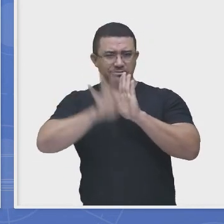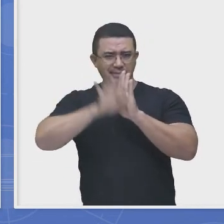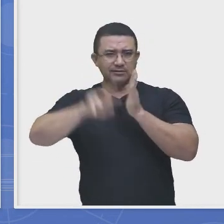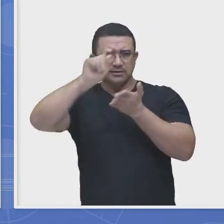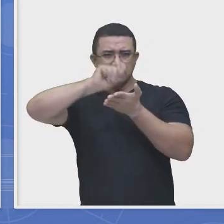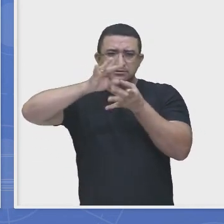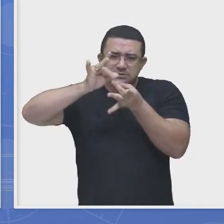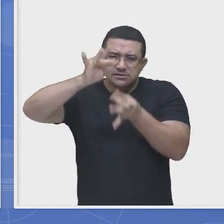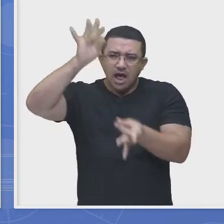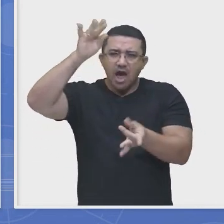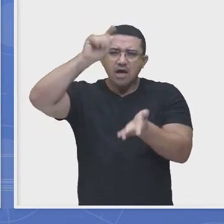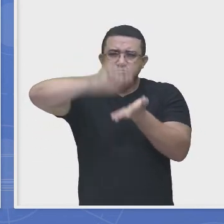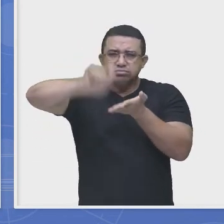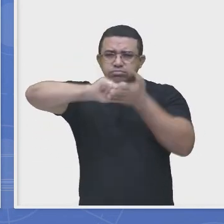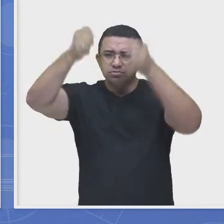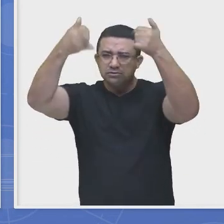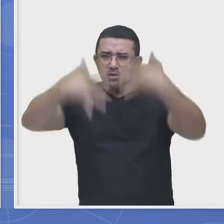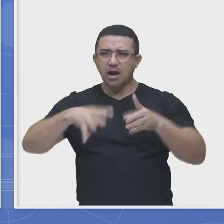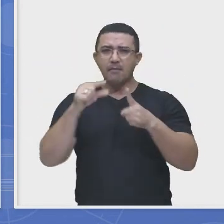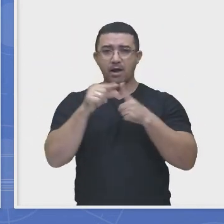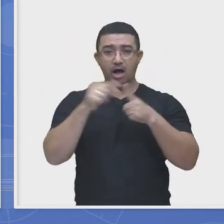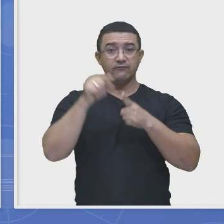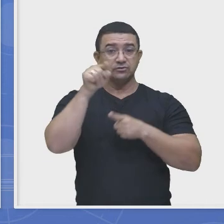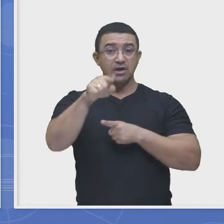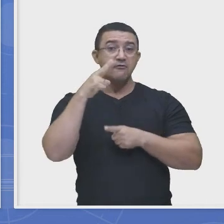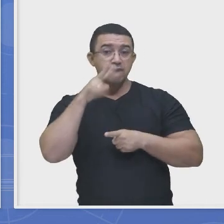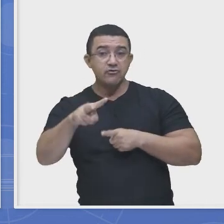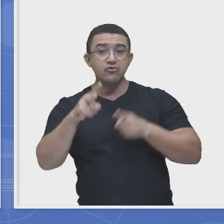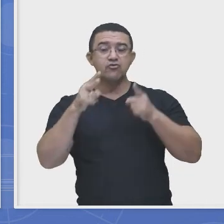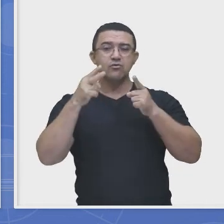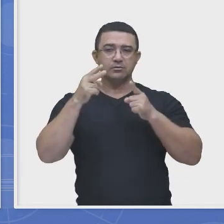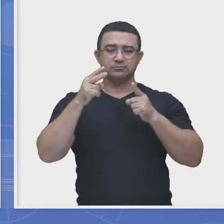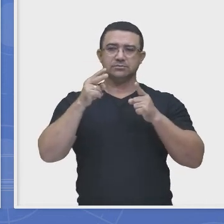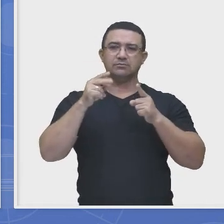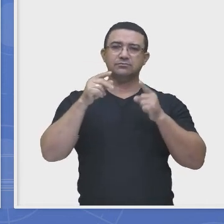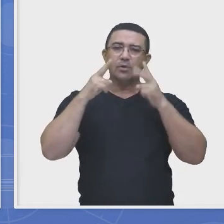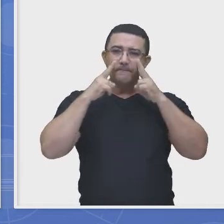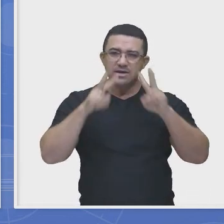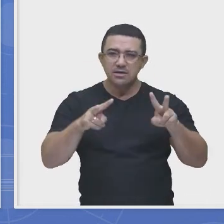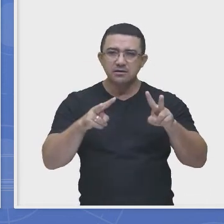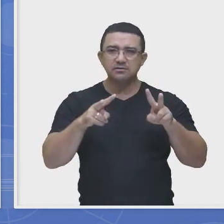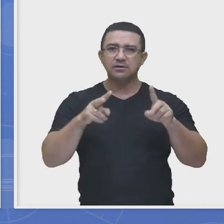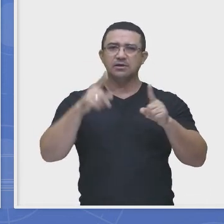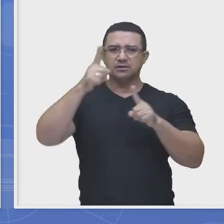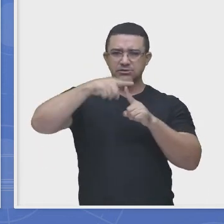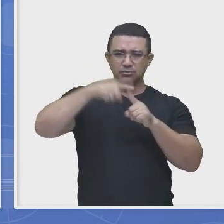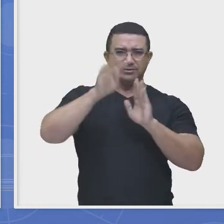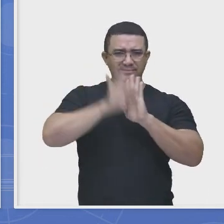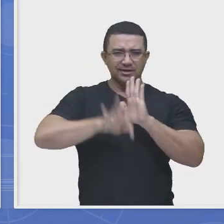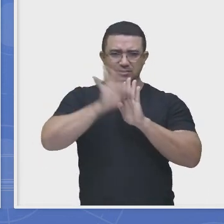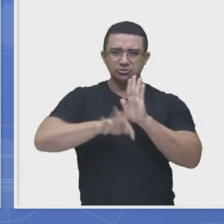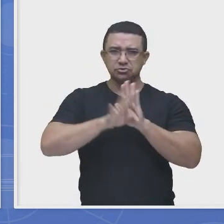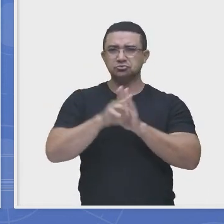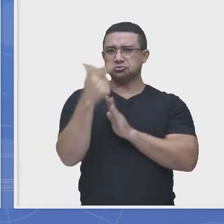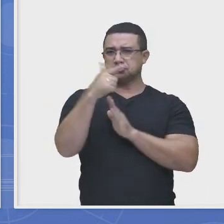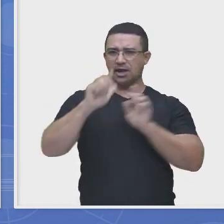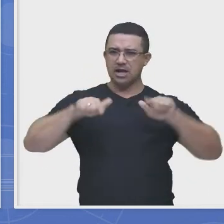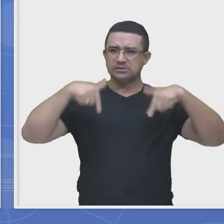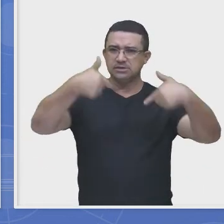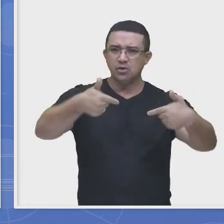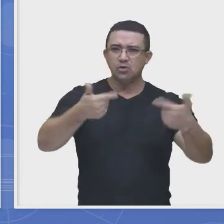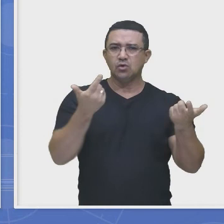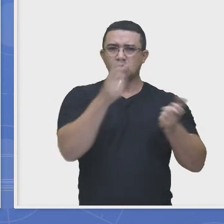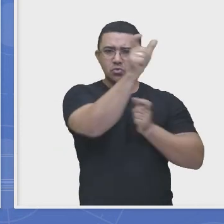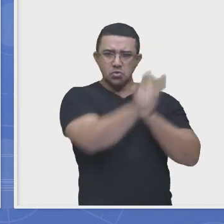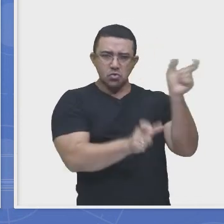com palavras o que viu e se observou, tipo textual desprovido de ação, em que o ser, o objeto ou o ambiente são